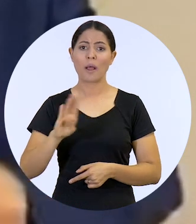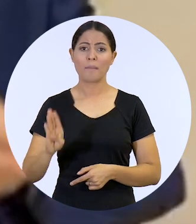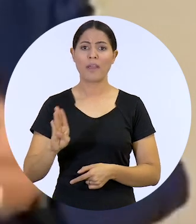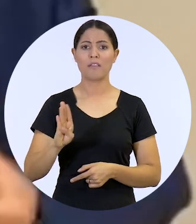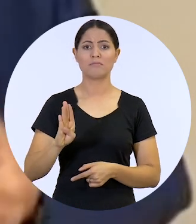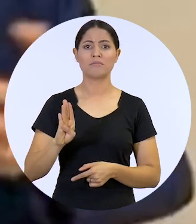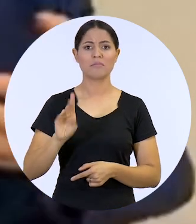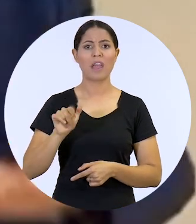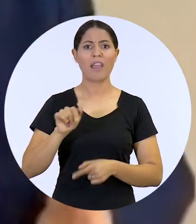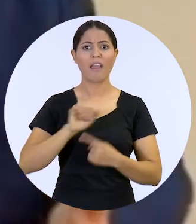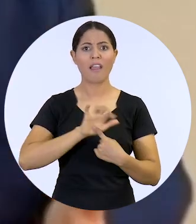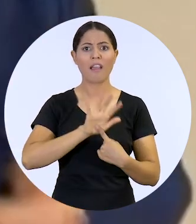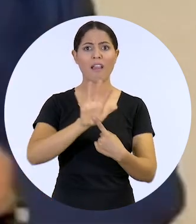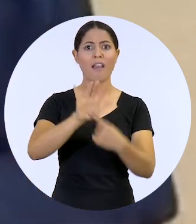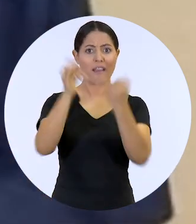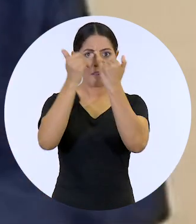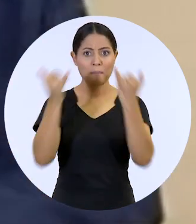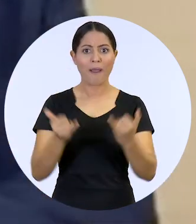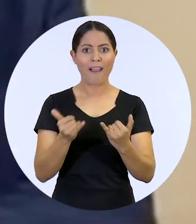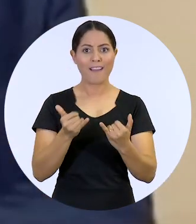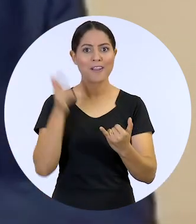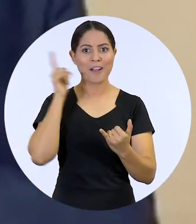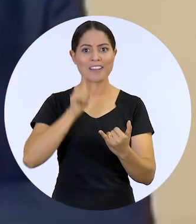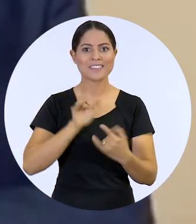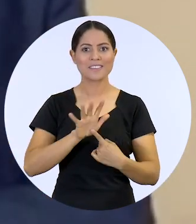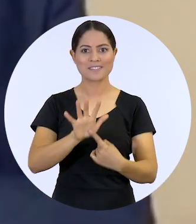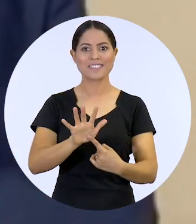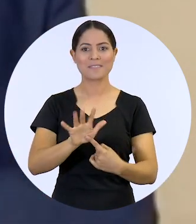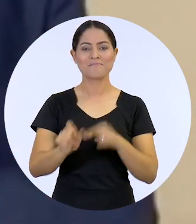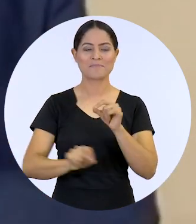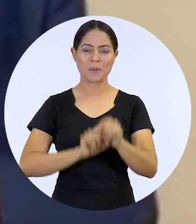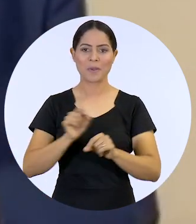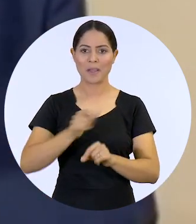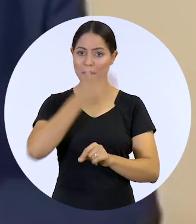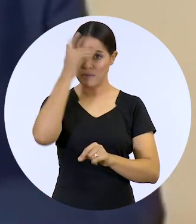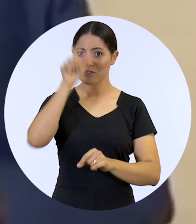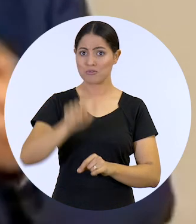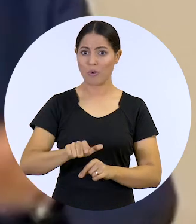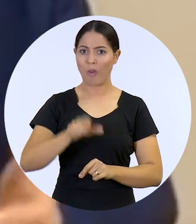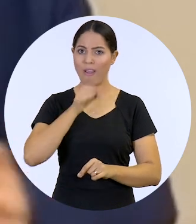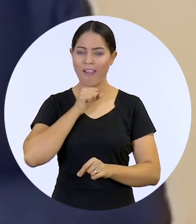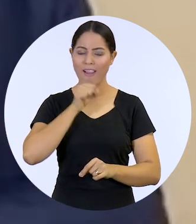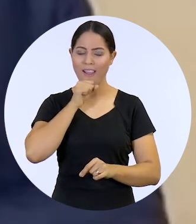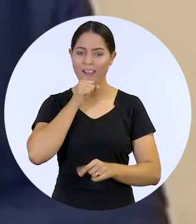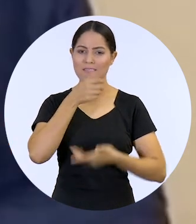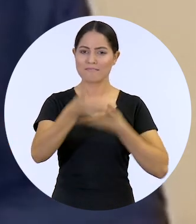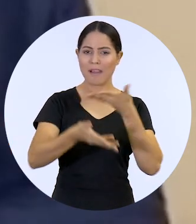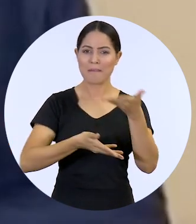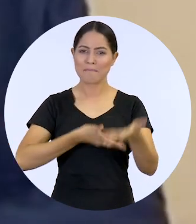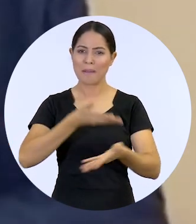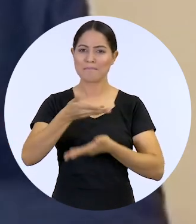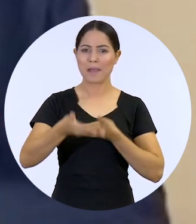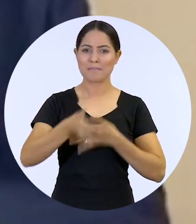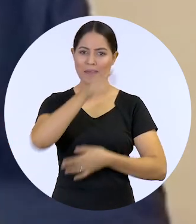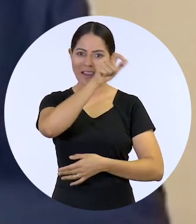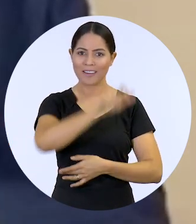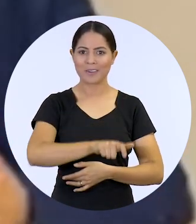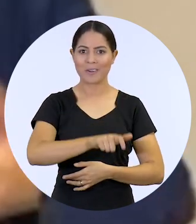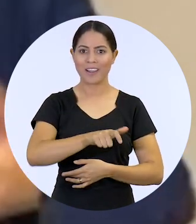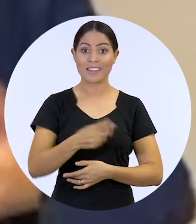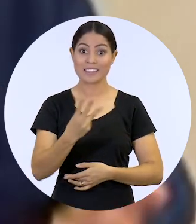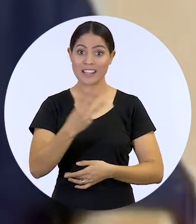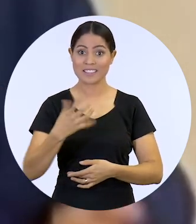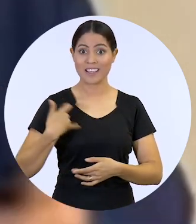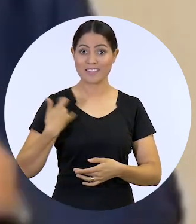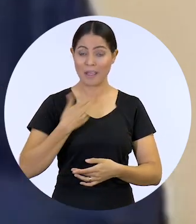vai lá, que consegue fazer essa interlocução com o idoso, com a terceira idade, ou melhor, com a